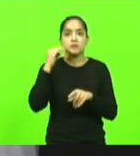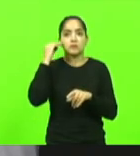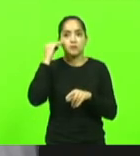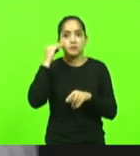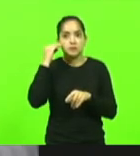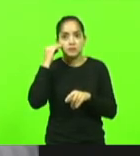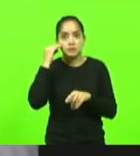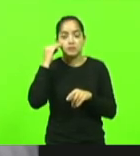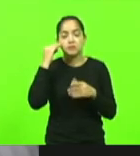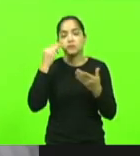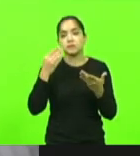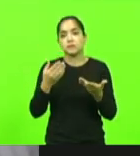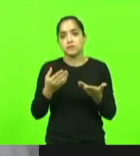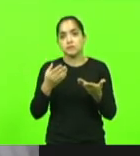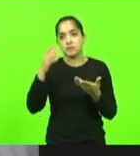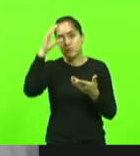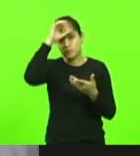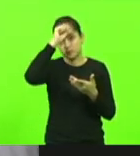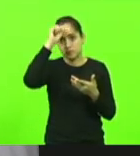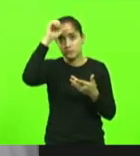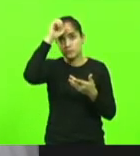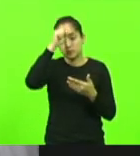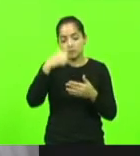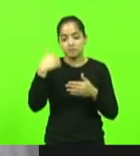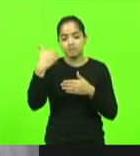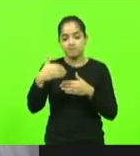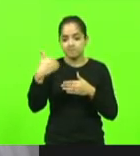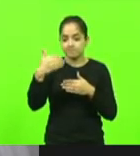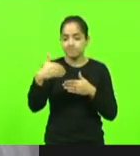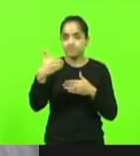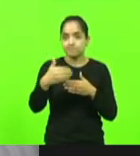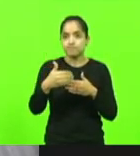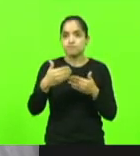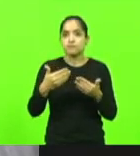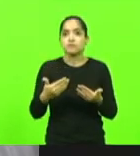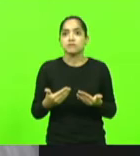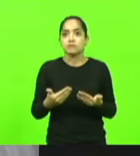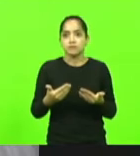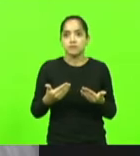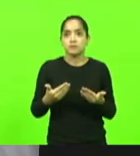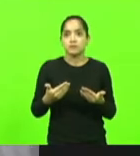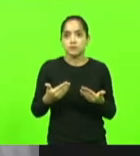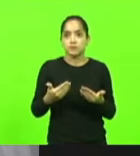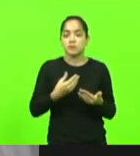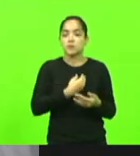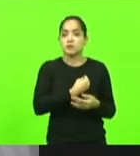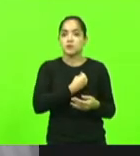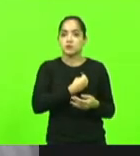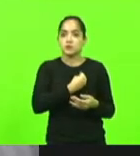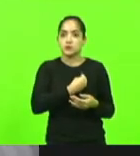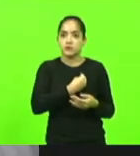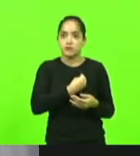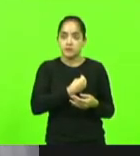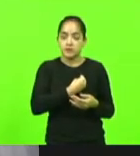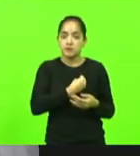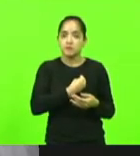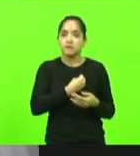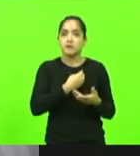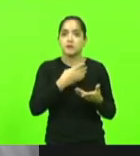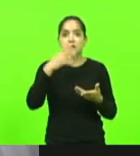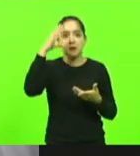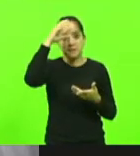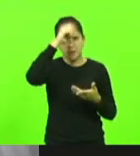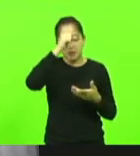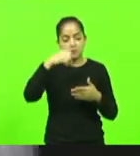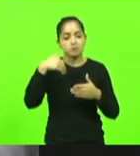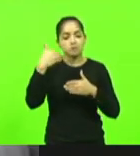gente aprende cada vez mais, né? Eu diria que a gente vive a vida toda aprendendo, né? E